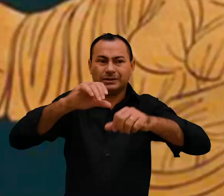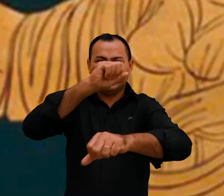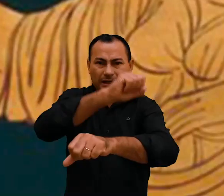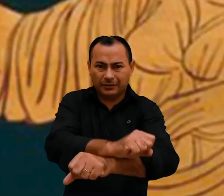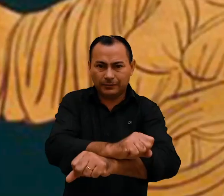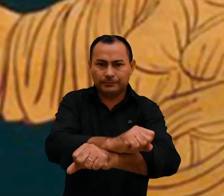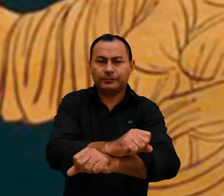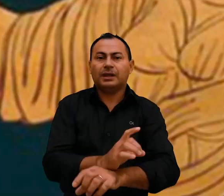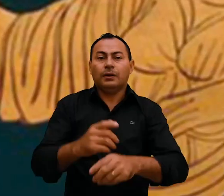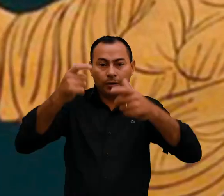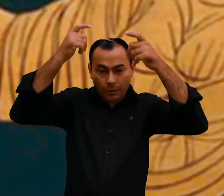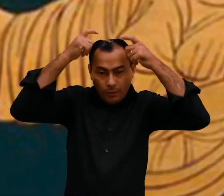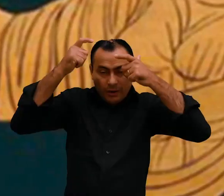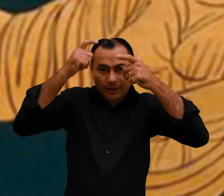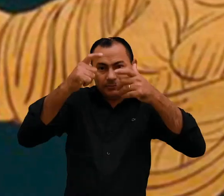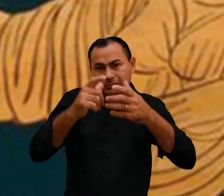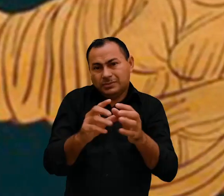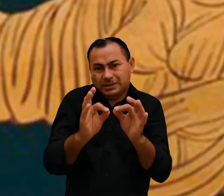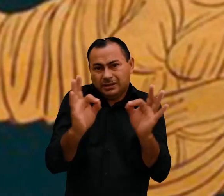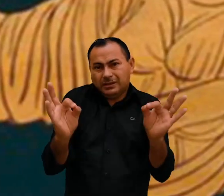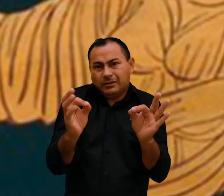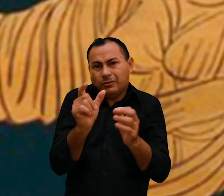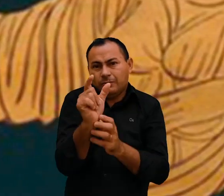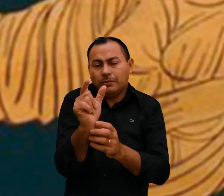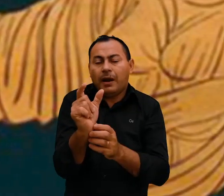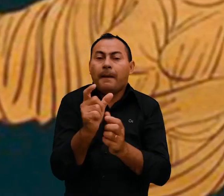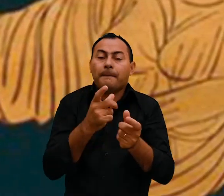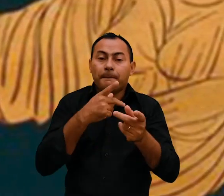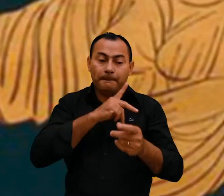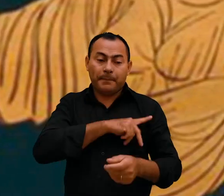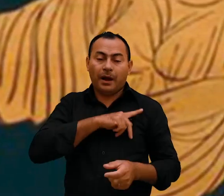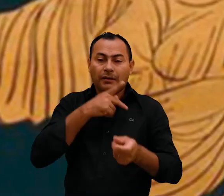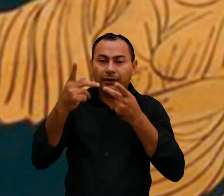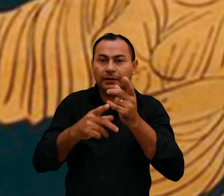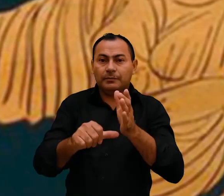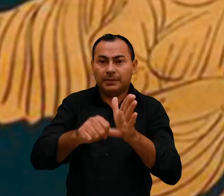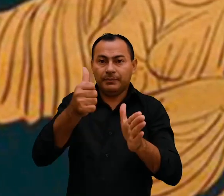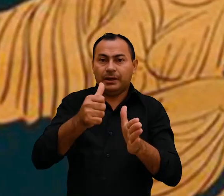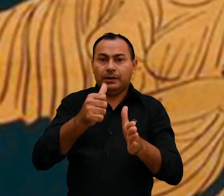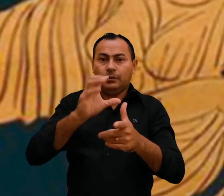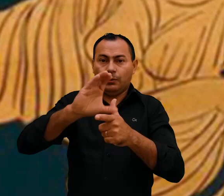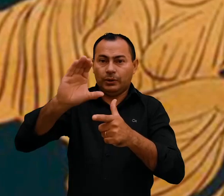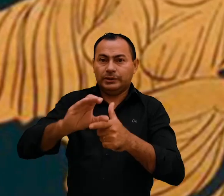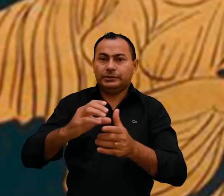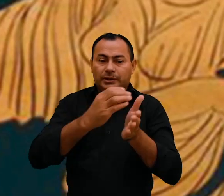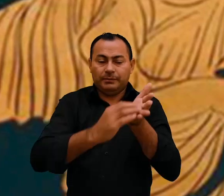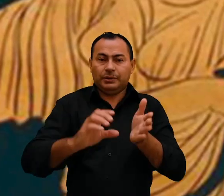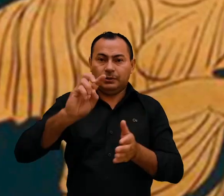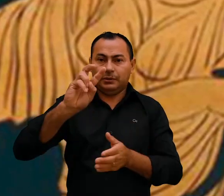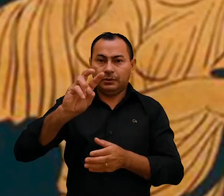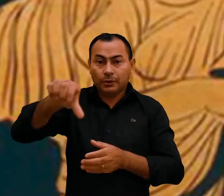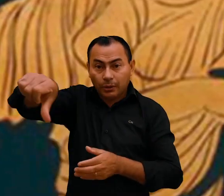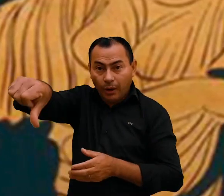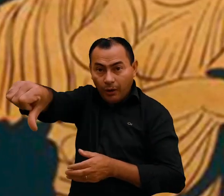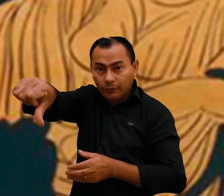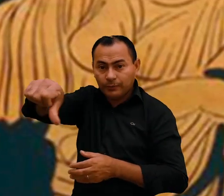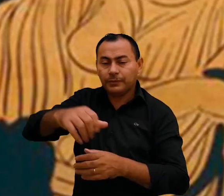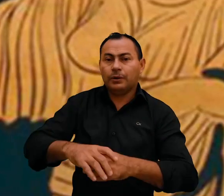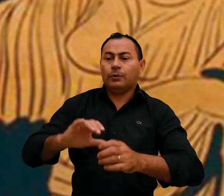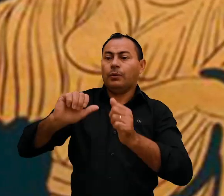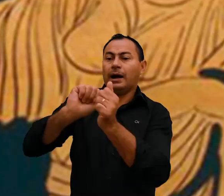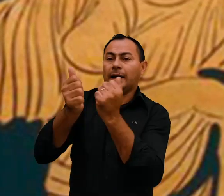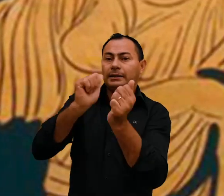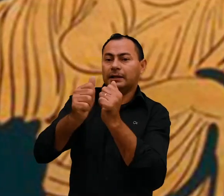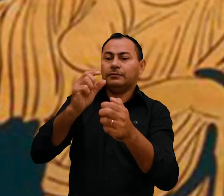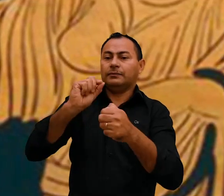coroa na cabeça ela temos uma coroa perecível conforme as palavras de Paulo em primeira Coríntios Capítulo 9 os